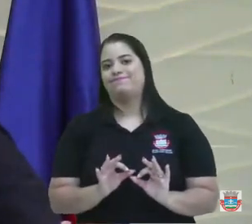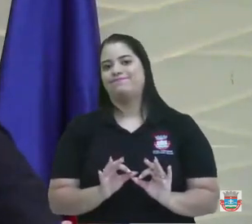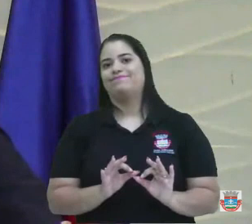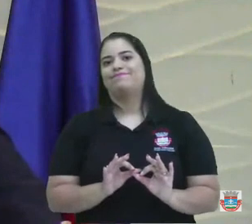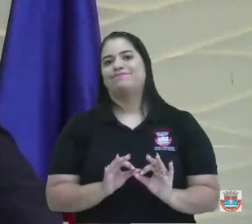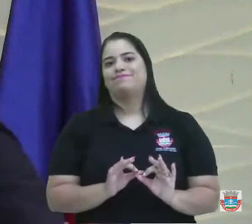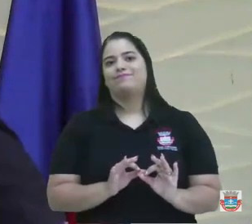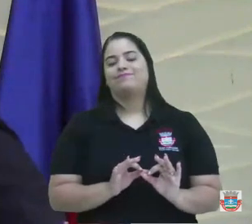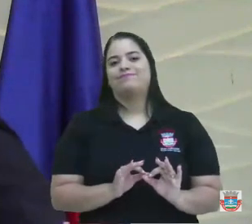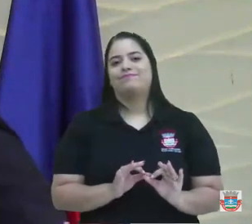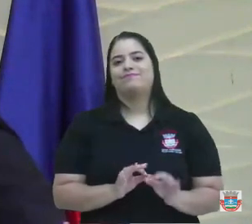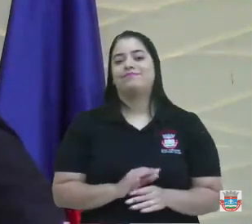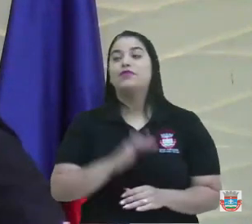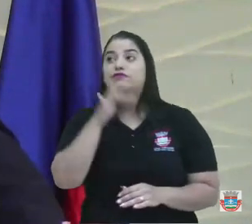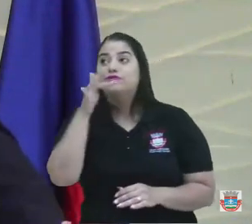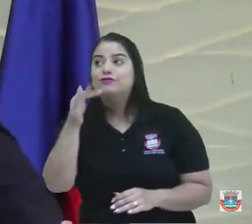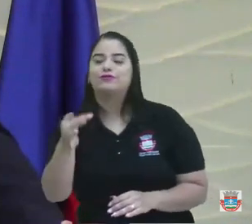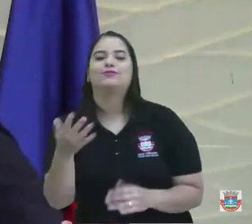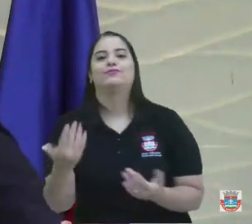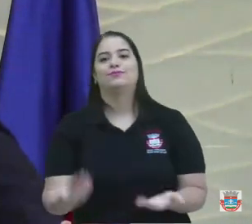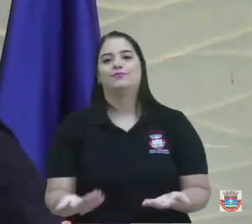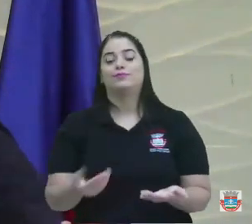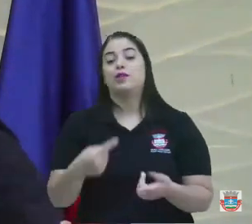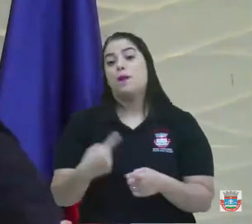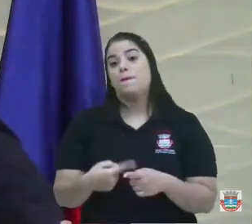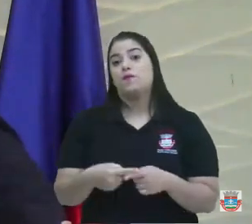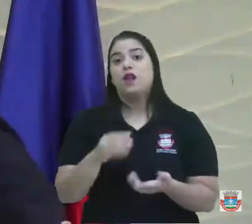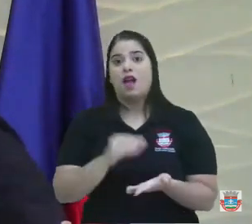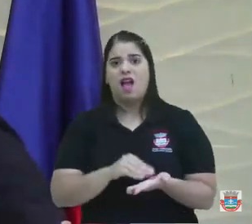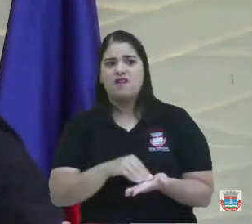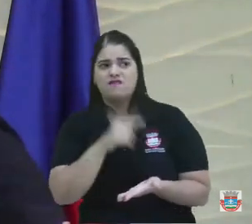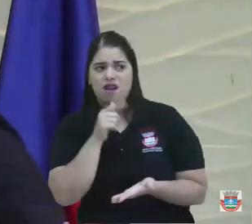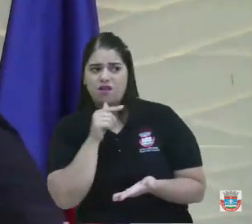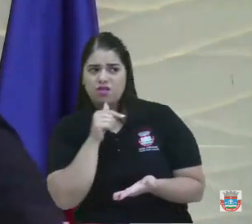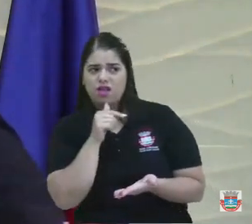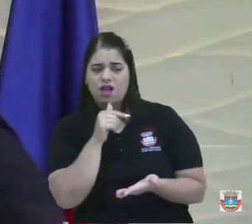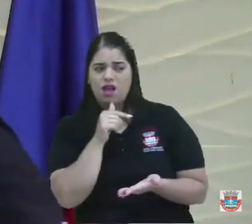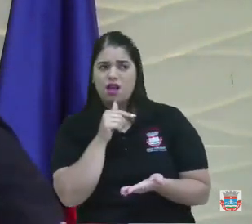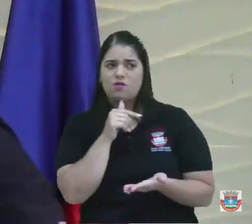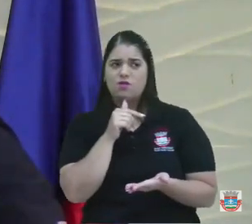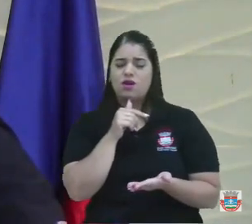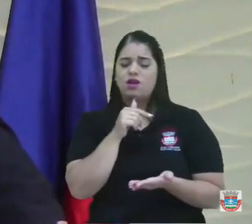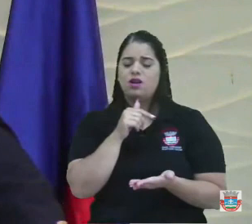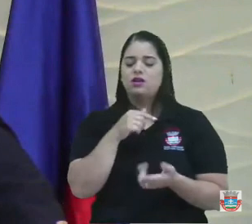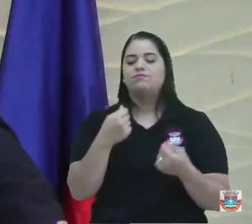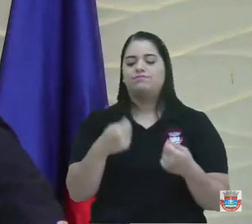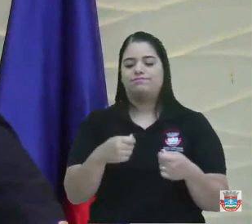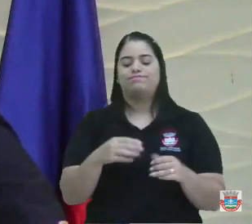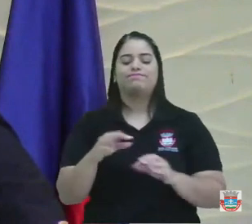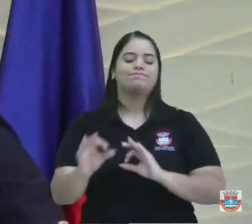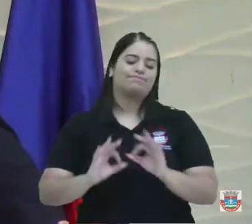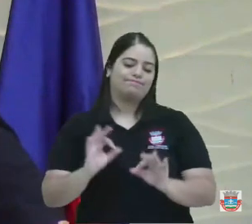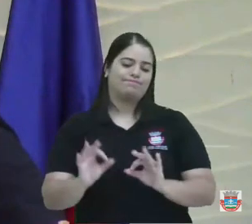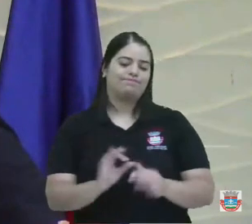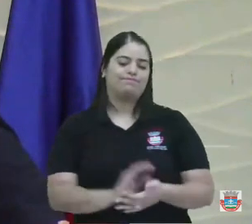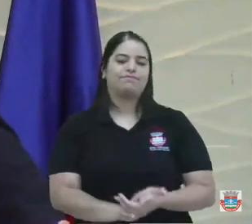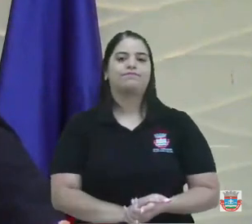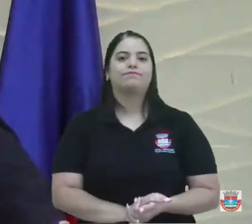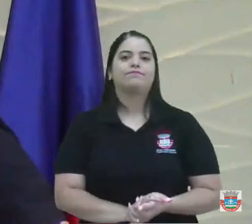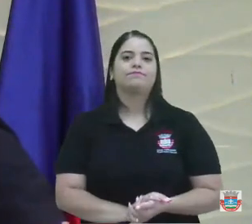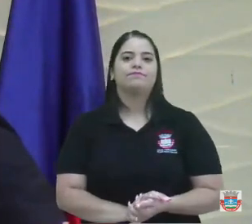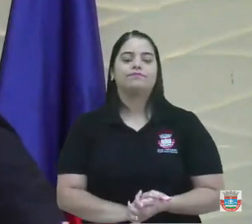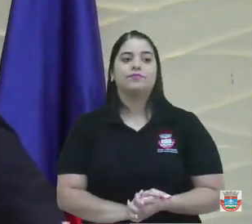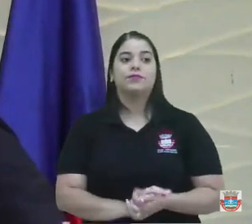de planejamento do que mesmo a falta da própria água, que é o bem tão precioso que a gente precisa tanto. Então, que